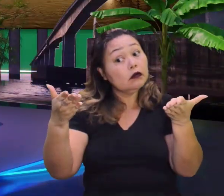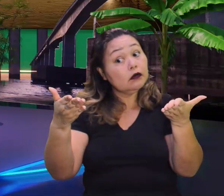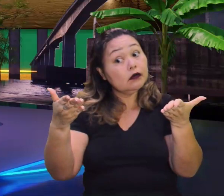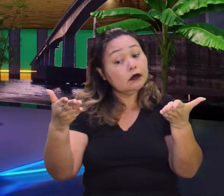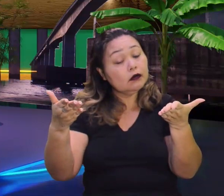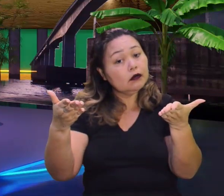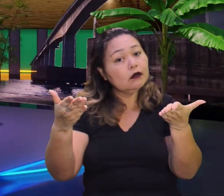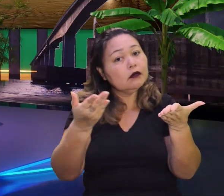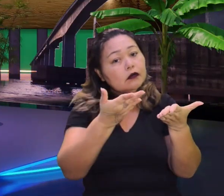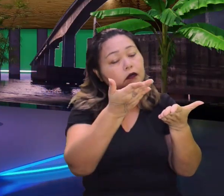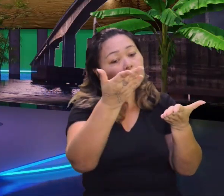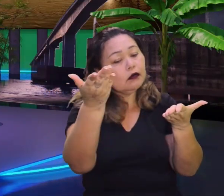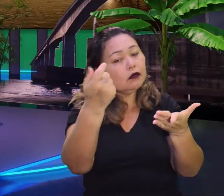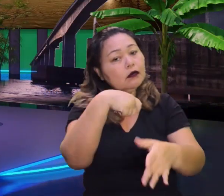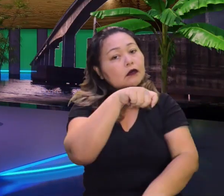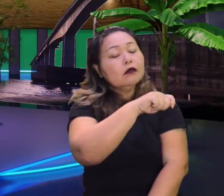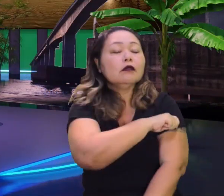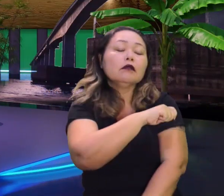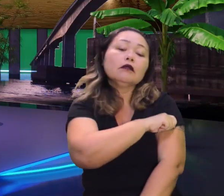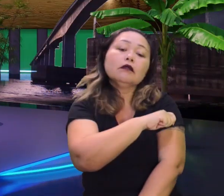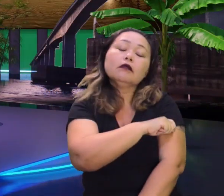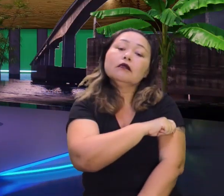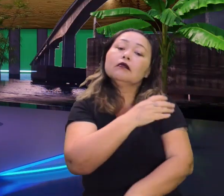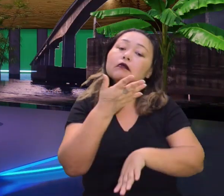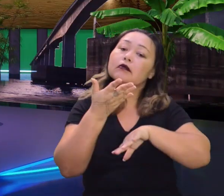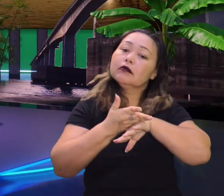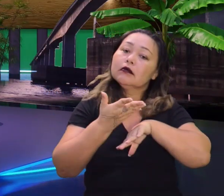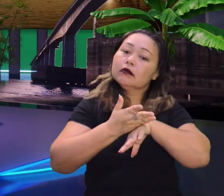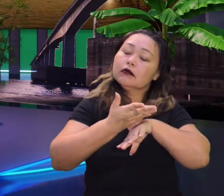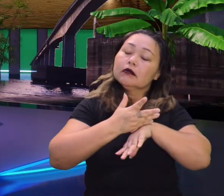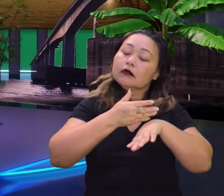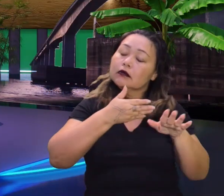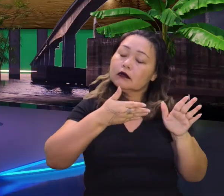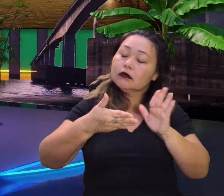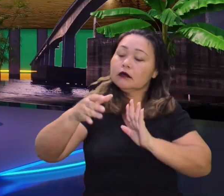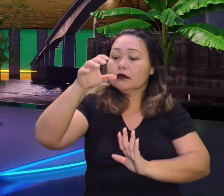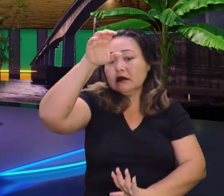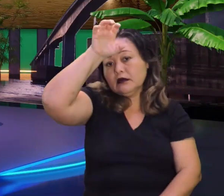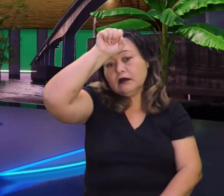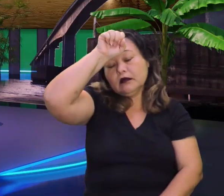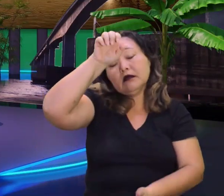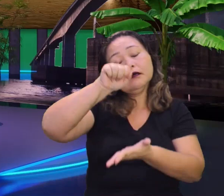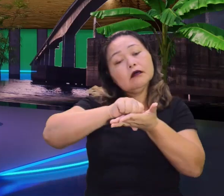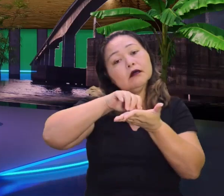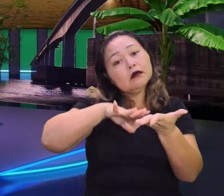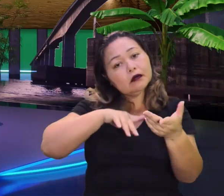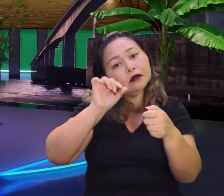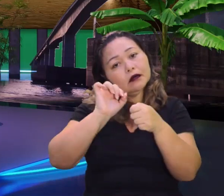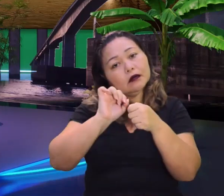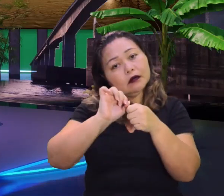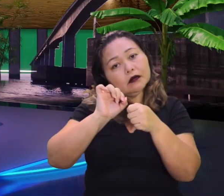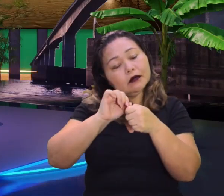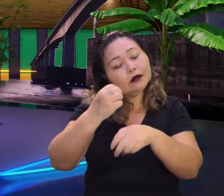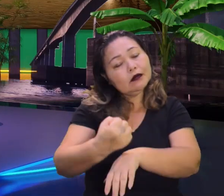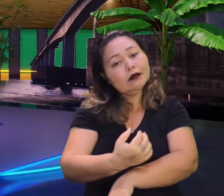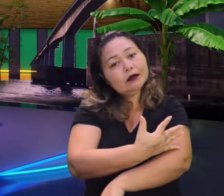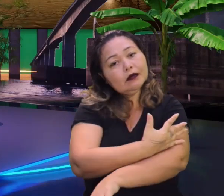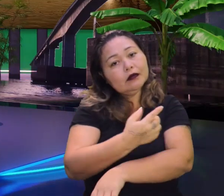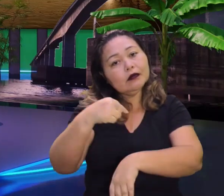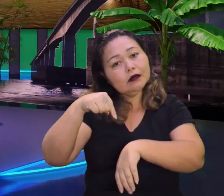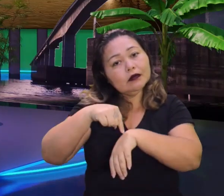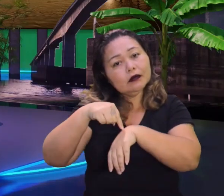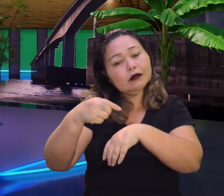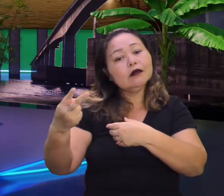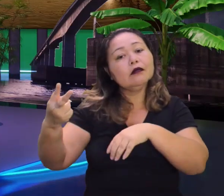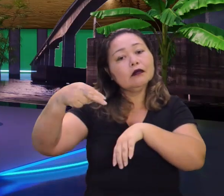agora é a vez dos nossos alunos botar em prática aí o que aprenderam durante essa aula, com a atividade. Então, galera, arrepia e daqui a